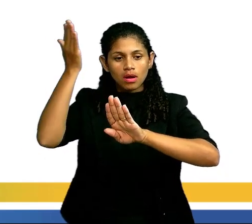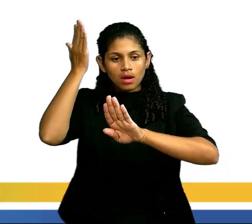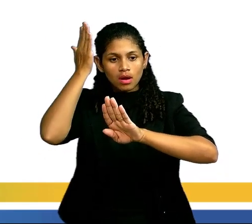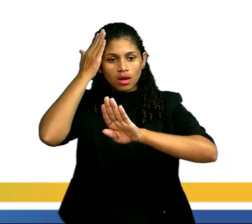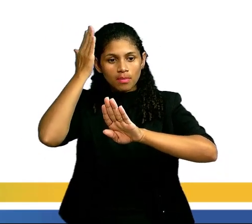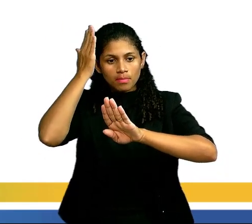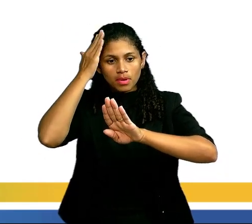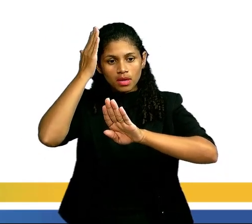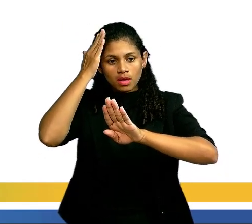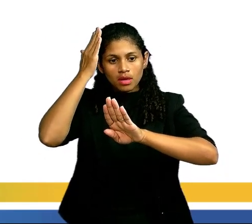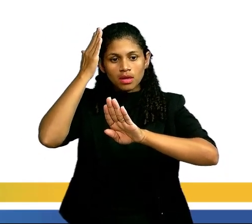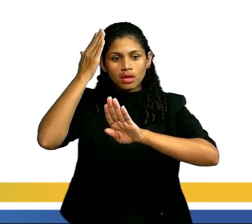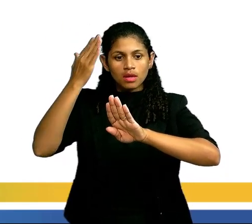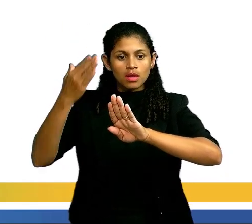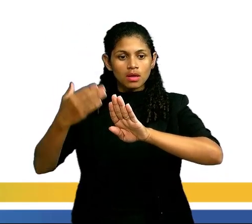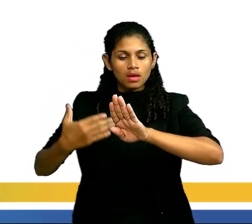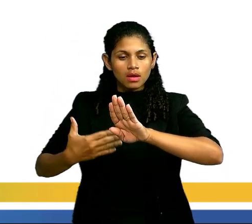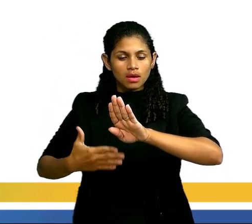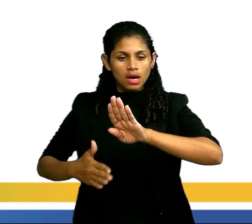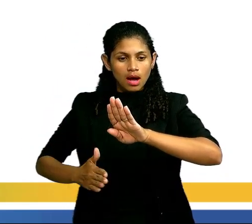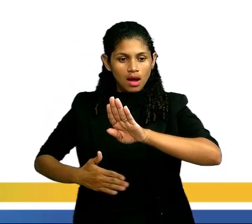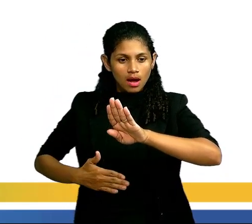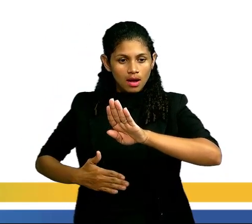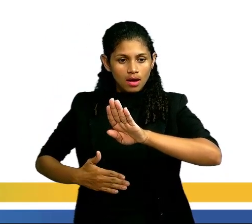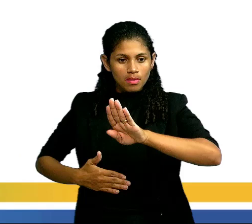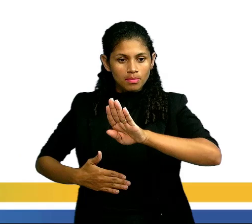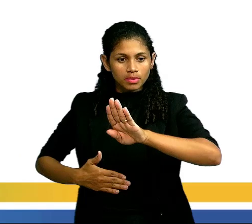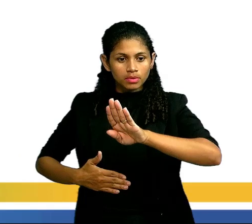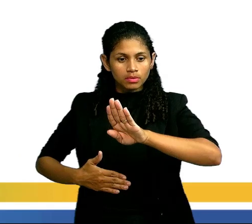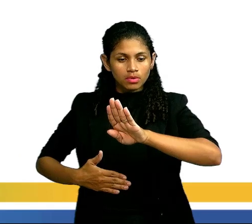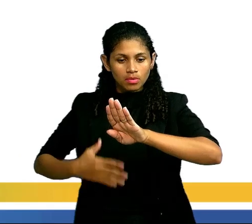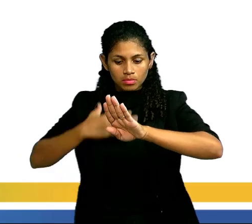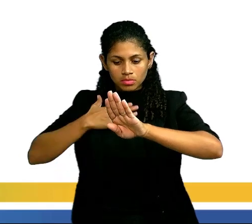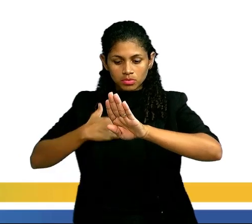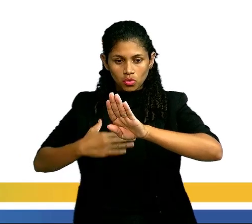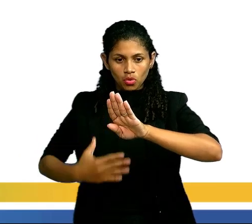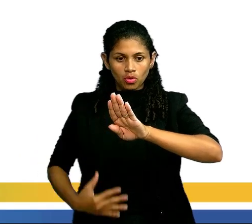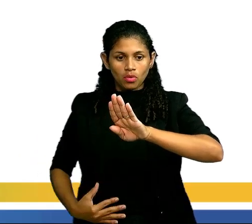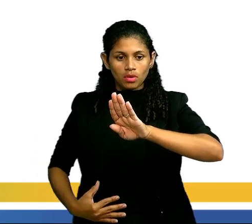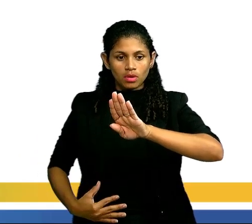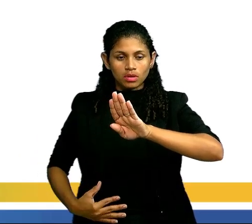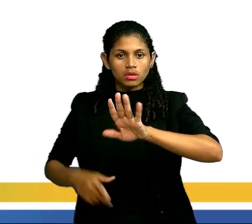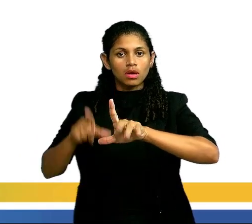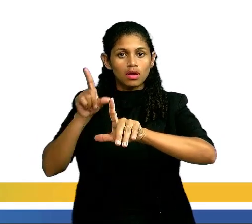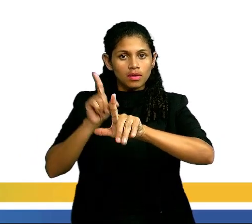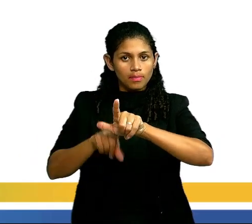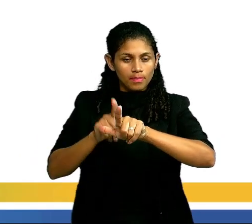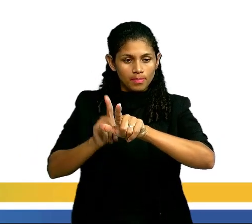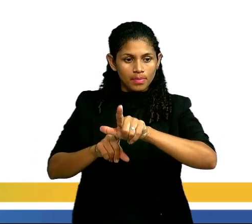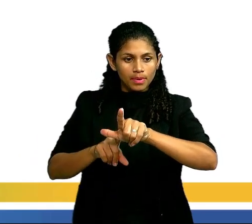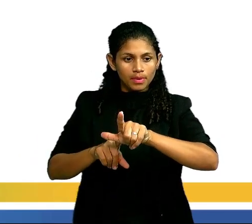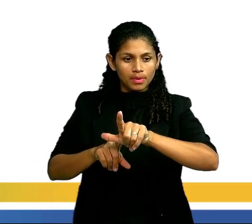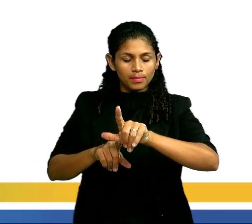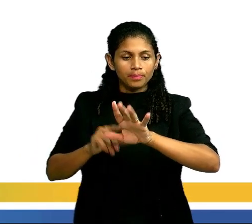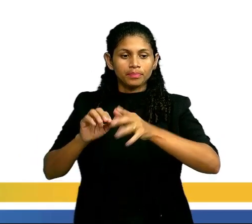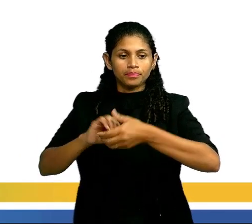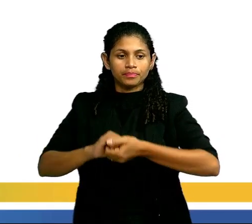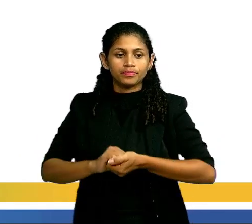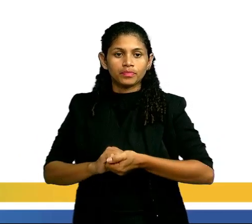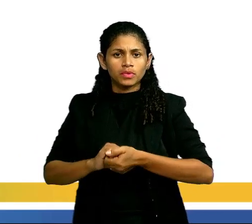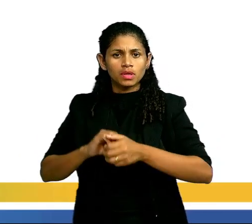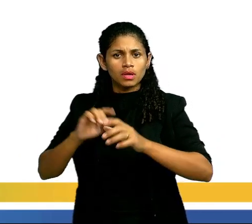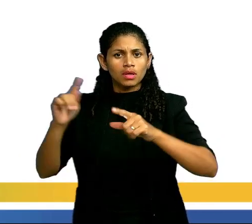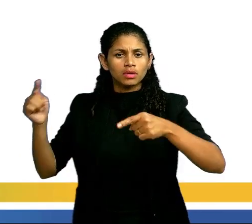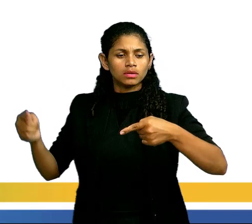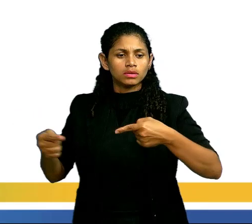na cabeça nós temos um carbono primário, porque ele vai estar ligado a outro átomo de carbono. Ah, professor, mas ele está ligado para